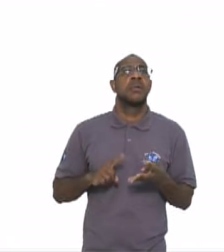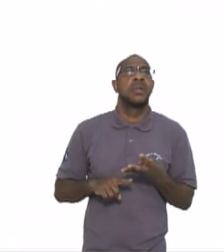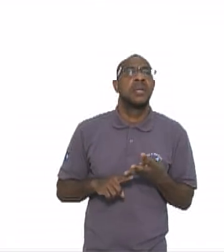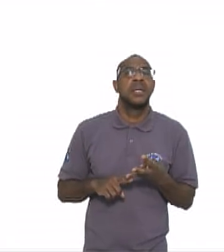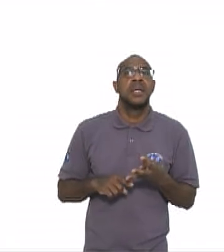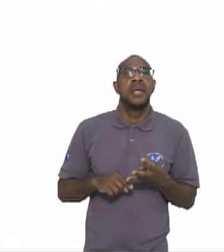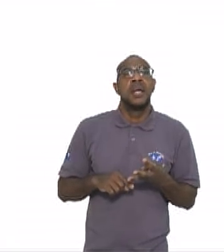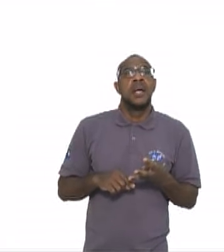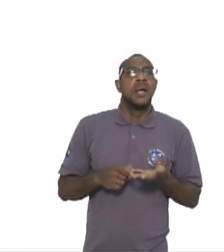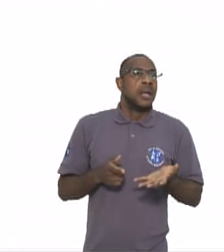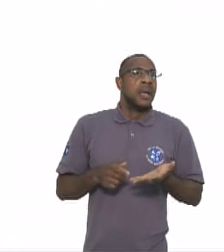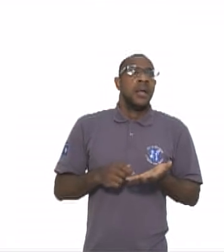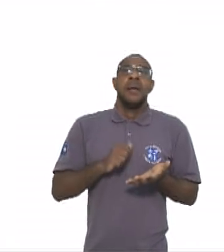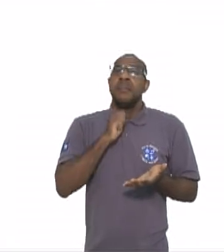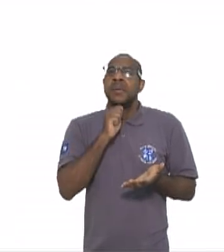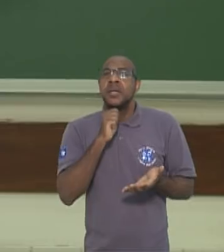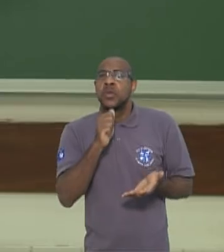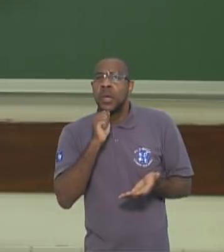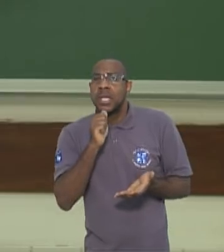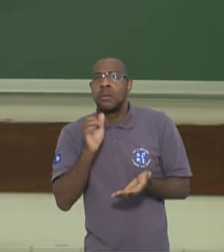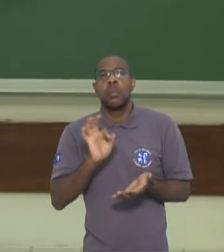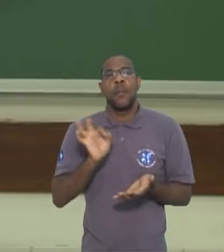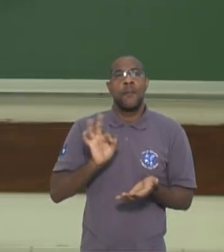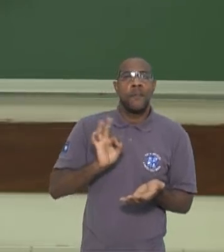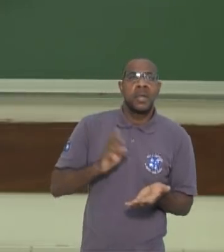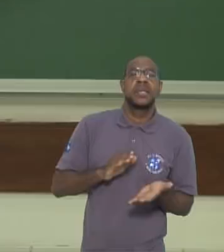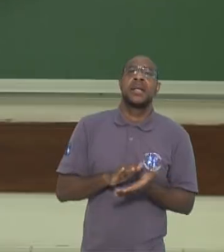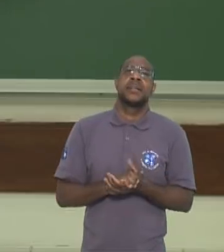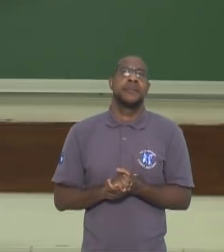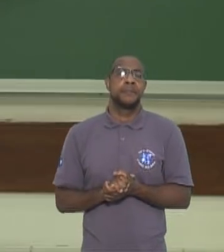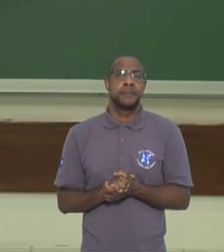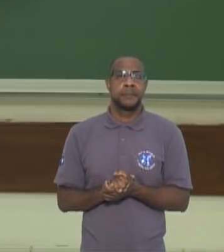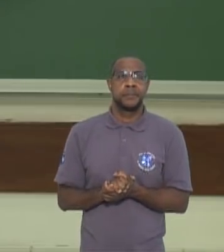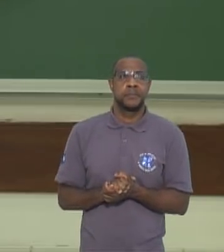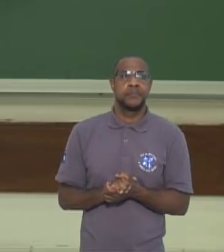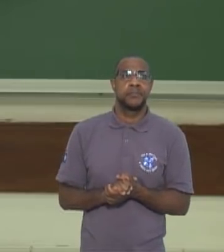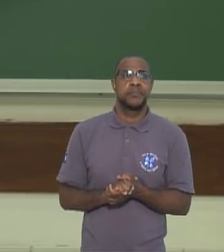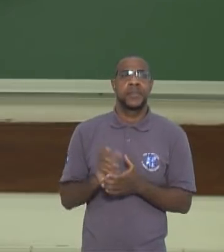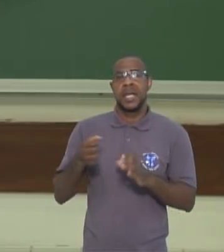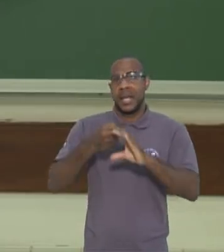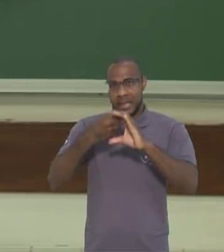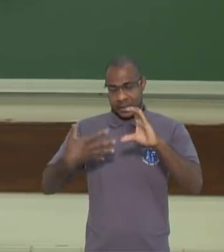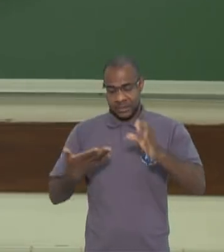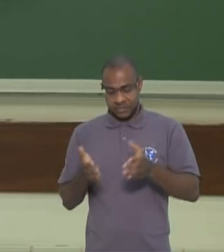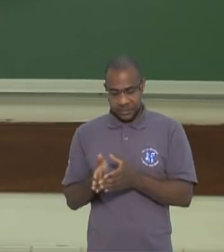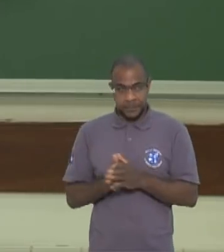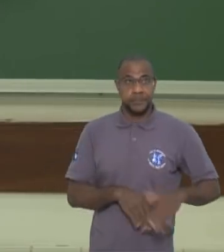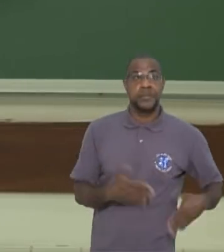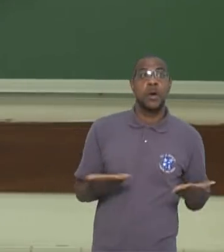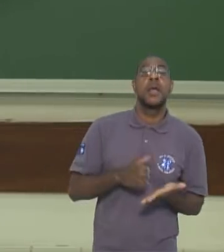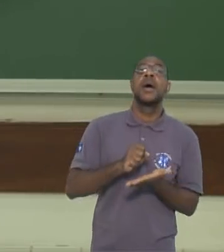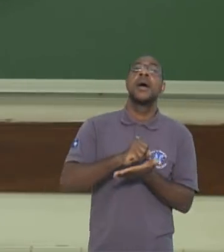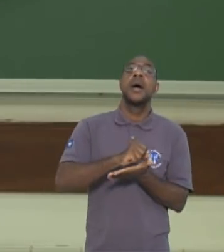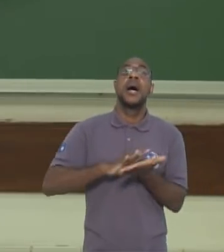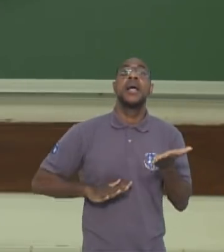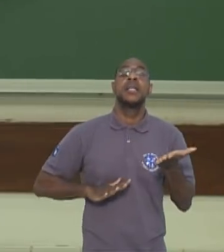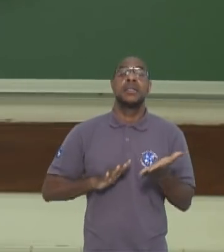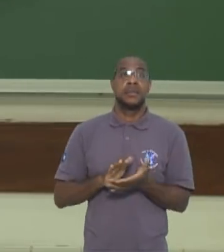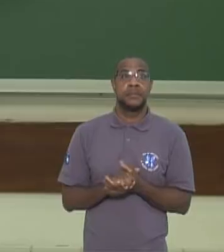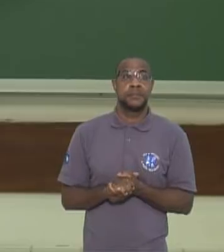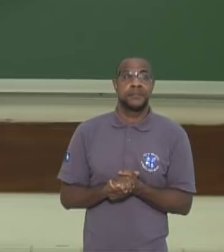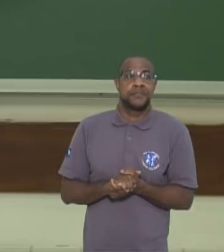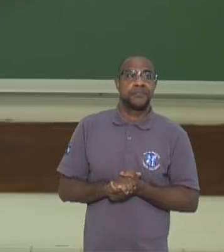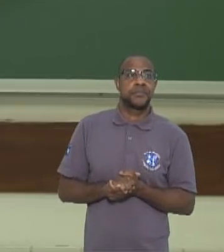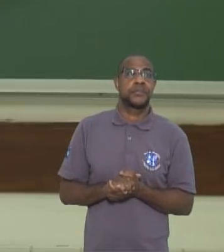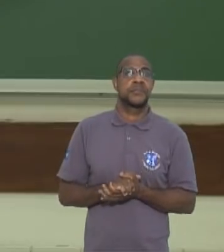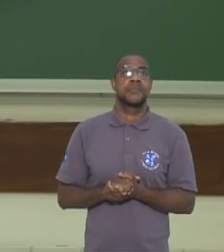largo. Tá? Então, vocês estão vendo aqui algumas características de síndrome de Turner. Um exercício, então, para a gente parar essa parte, por enquanto, dar